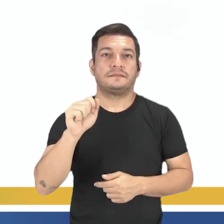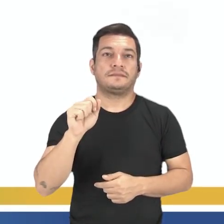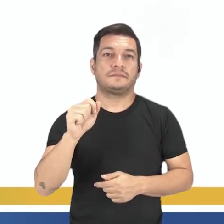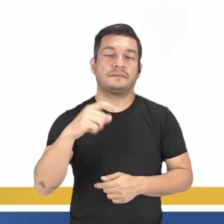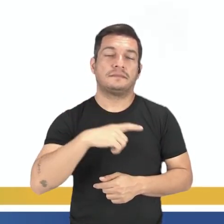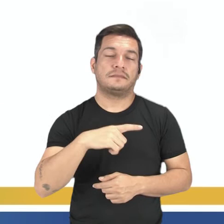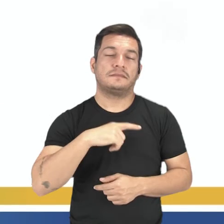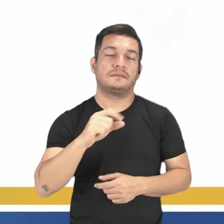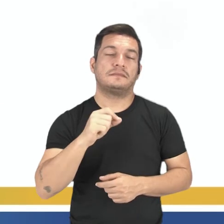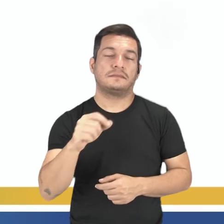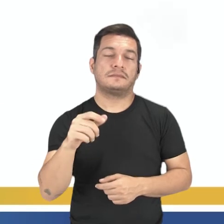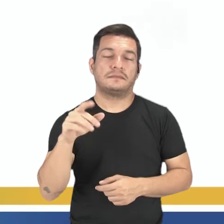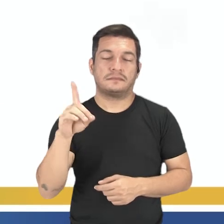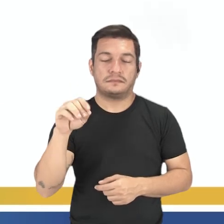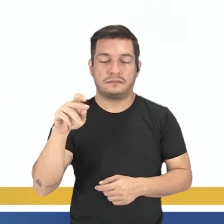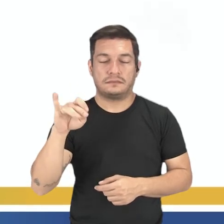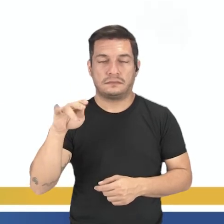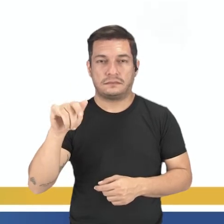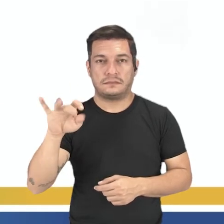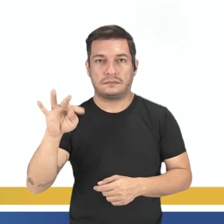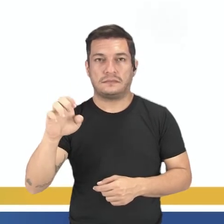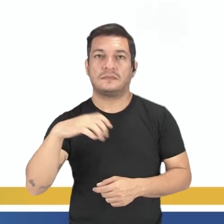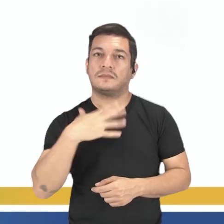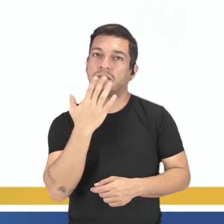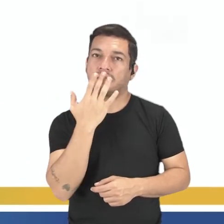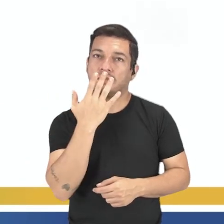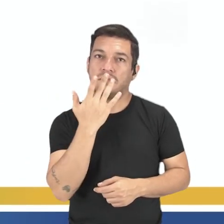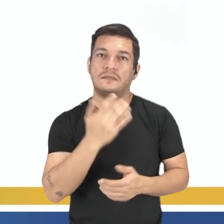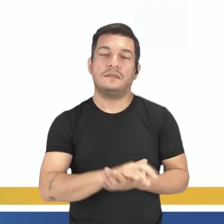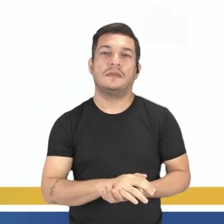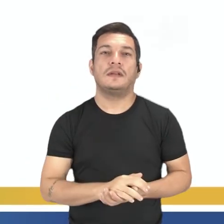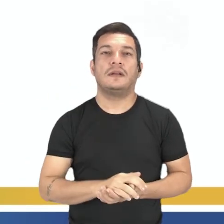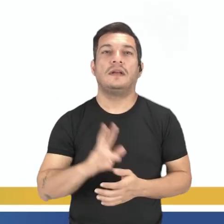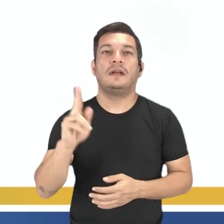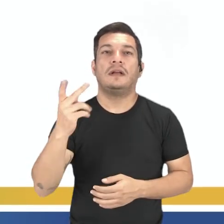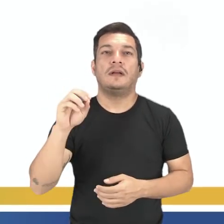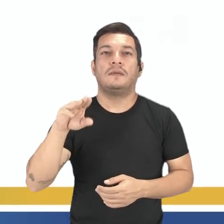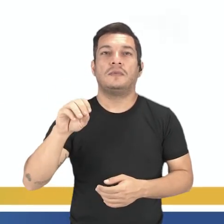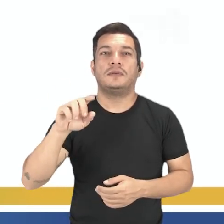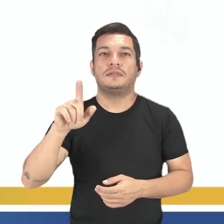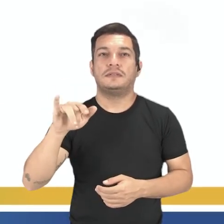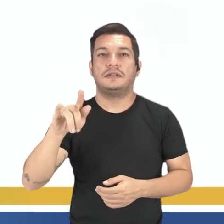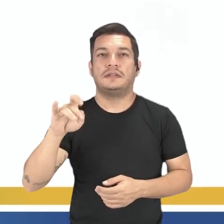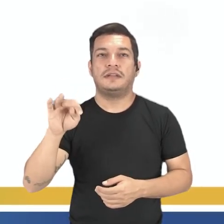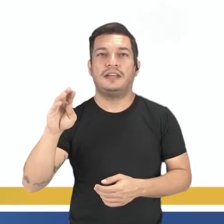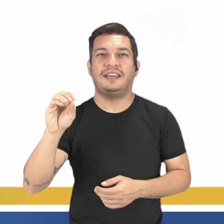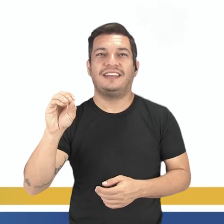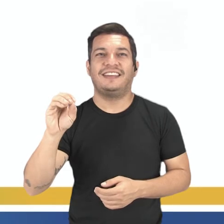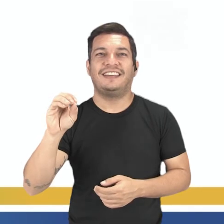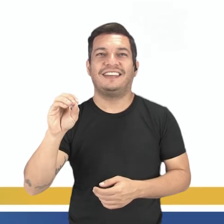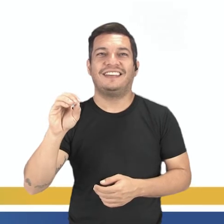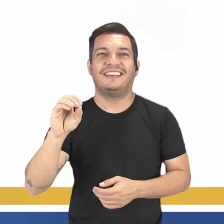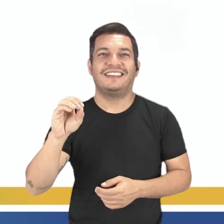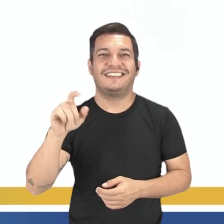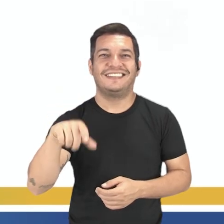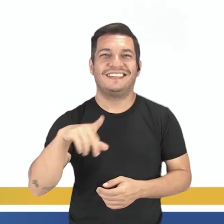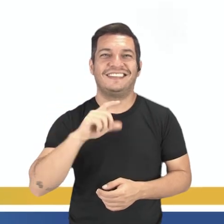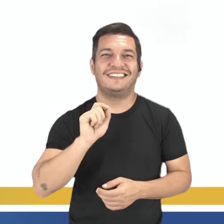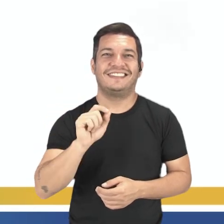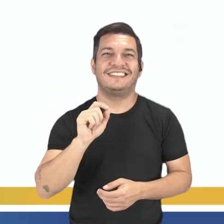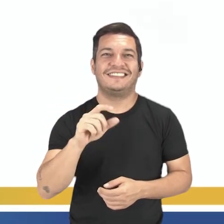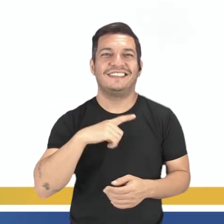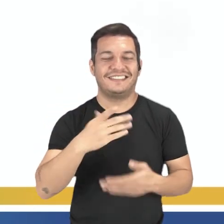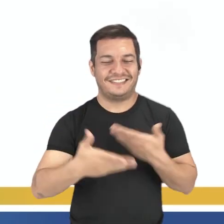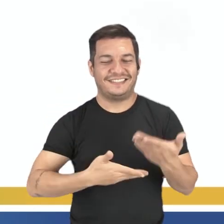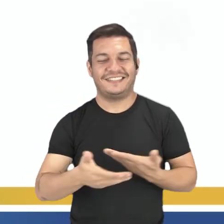indivíduos dominantes com cor, né? Indivíduos homozigotos dominantes, indivíduos heterozigotos, né, que